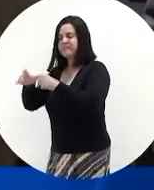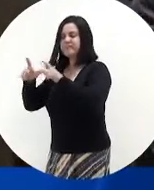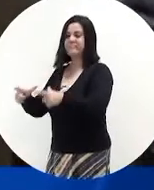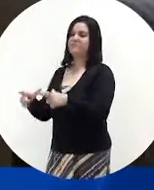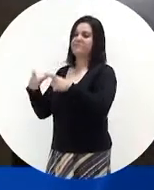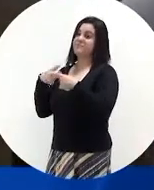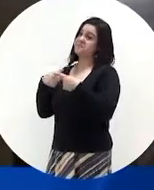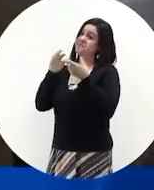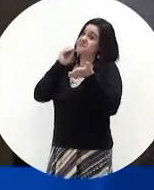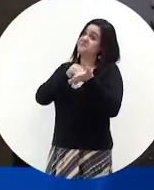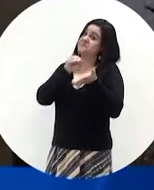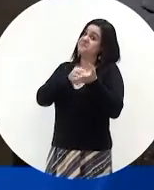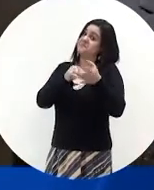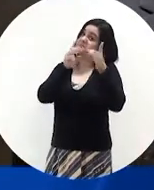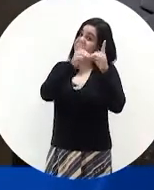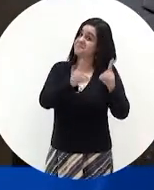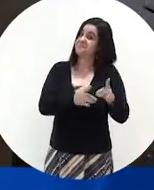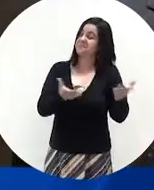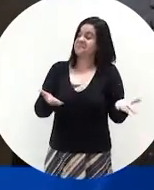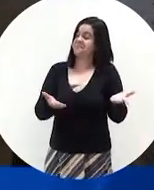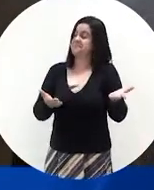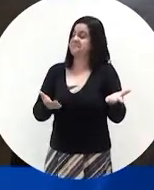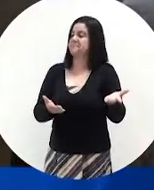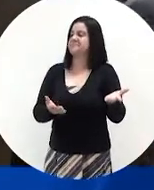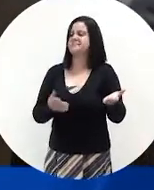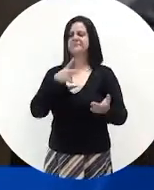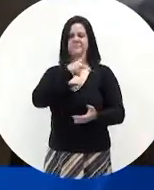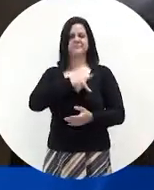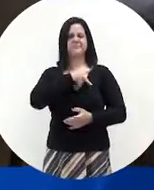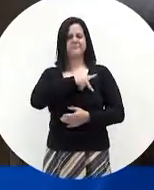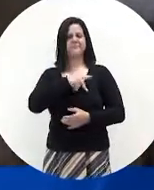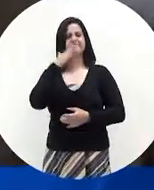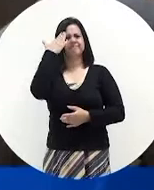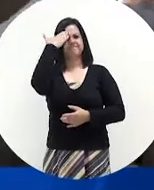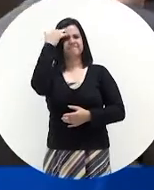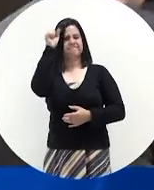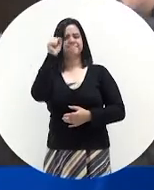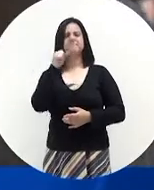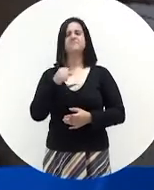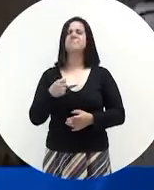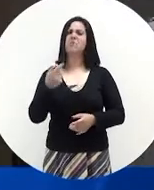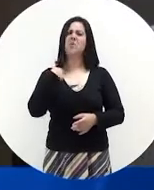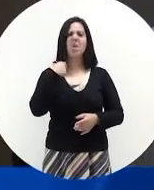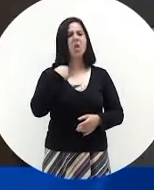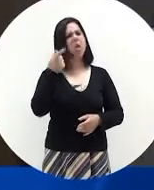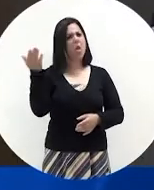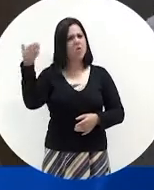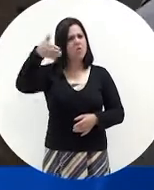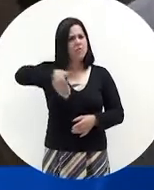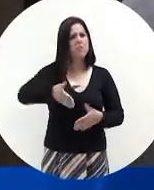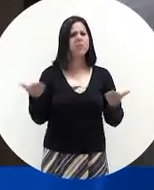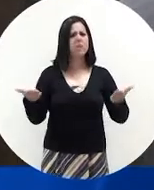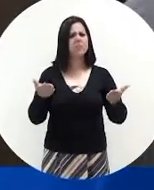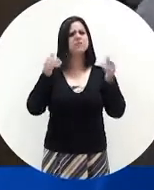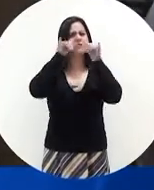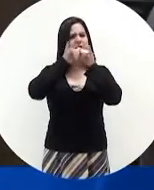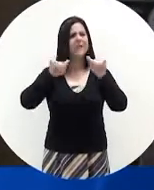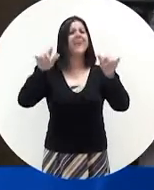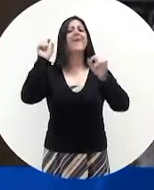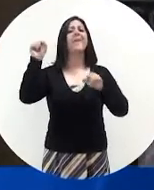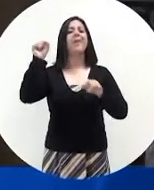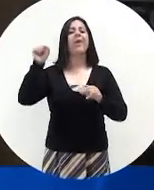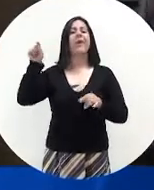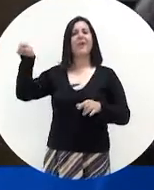garantir, porque sei lá, né? E aí então o apóstolo Paulo, de uma maneira muito sábia, ele diz assim: eu vim aqui hoje dizer